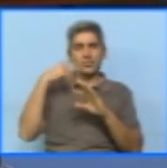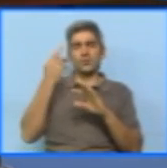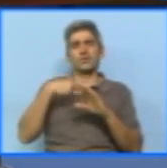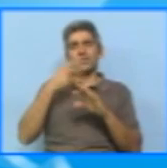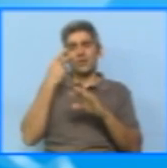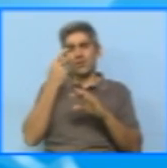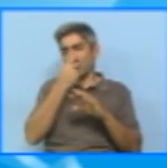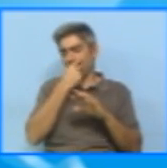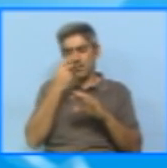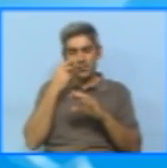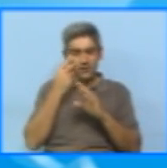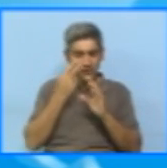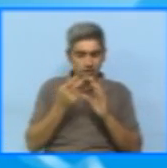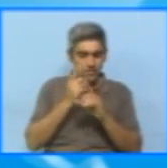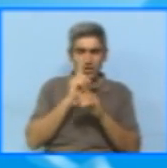vê com os olhos da carne. É?